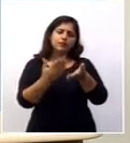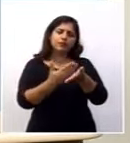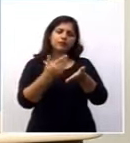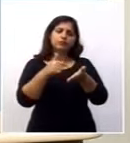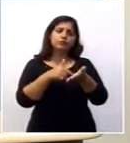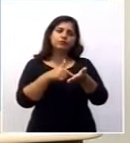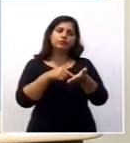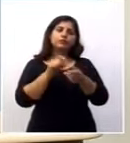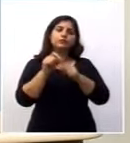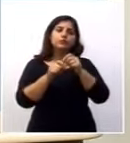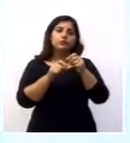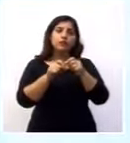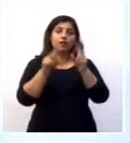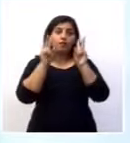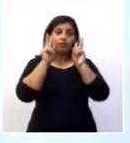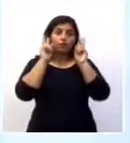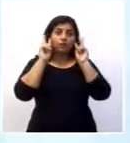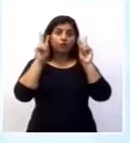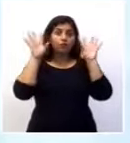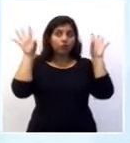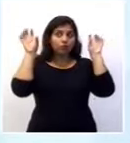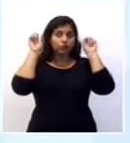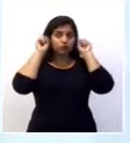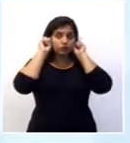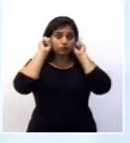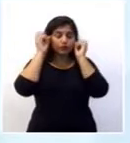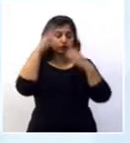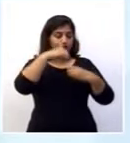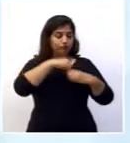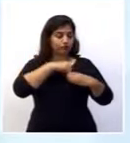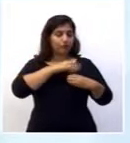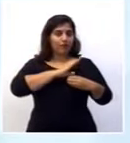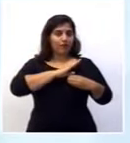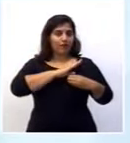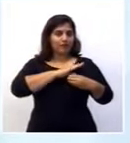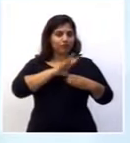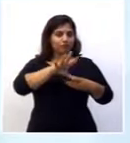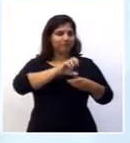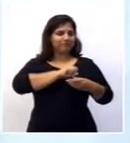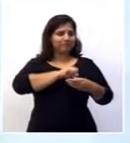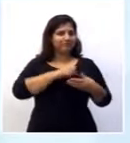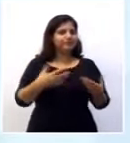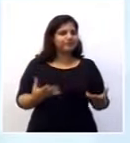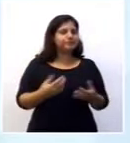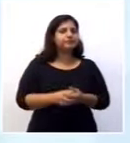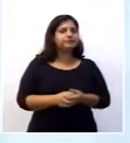é Ver com os ouvidos e escutar com o coração. Aqui está